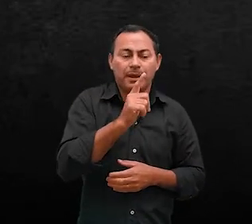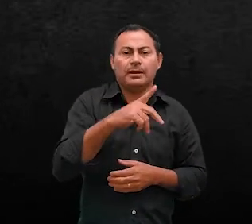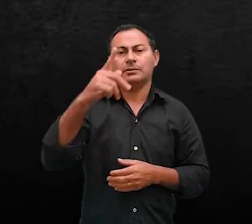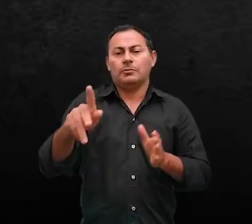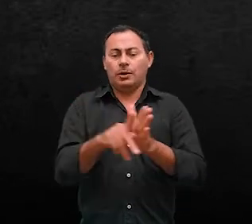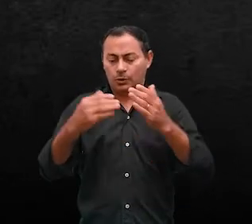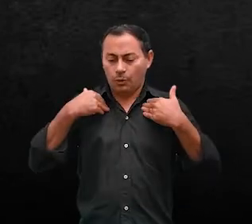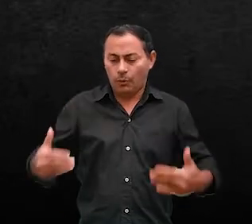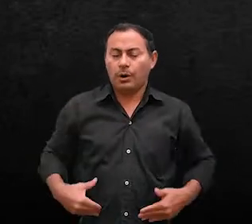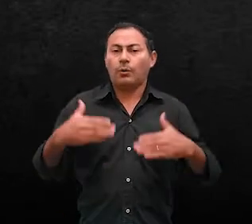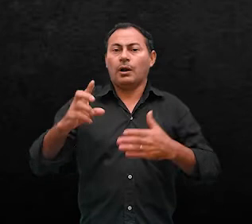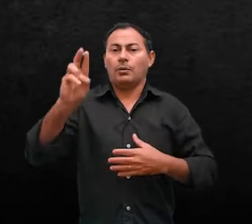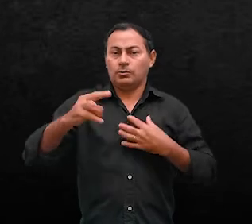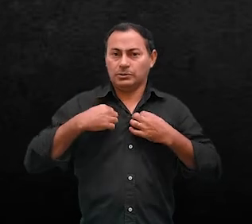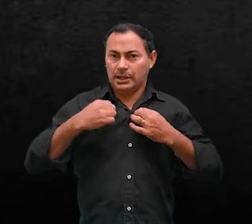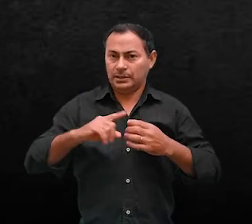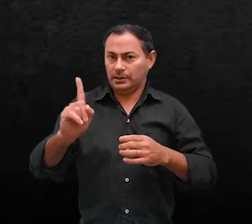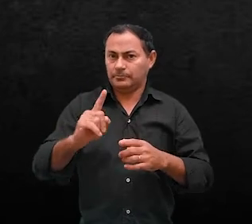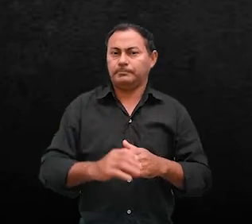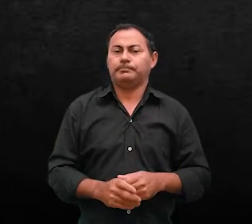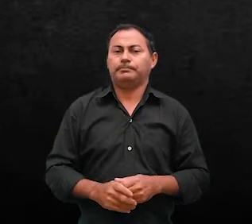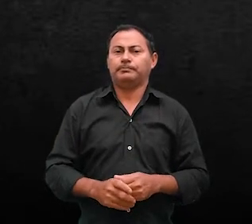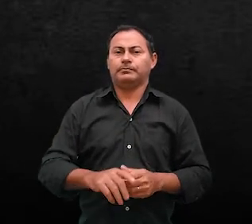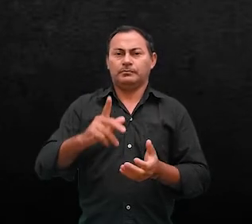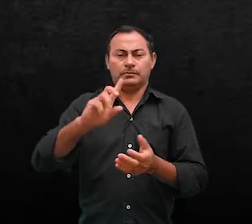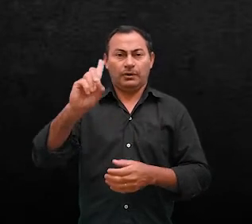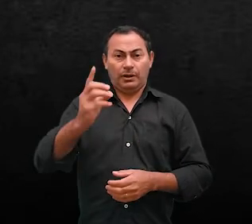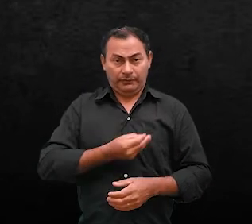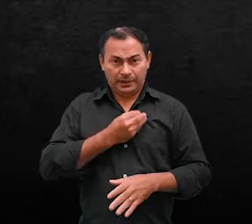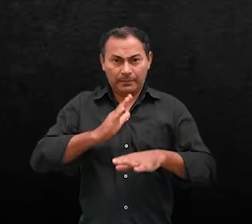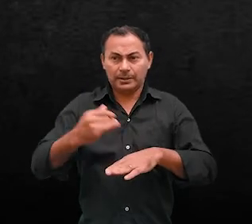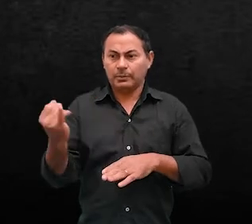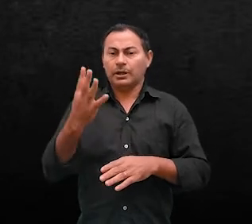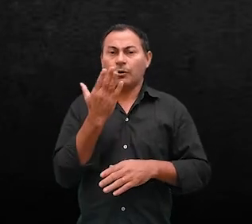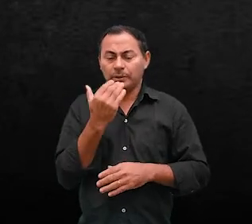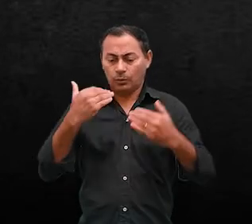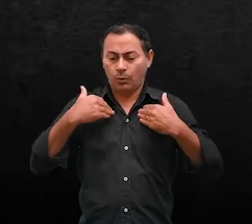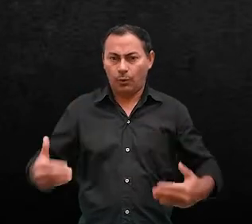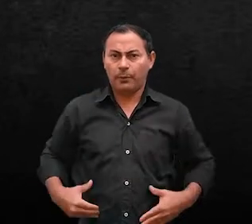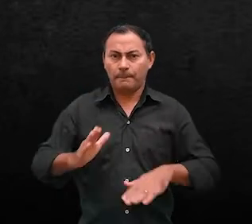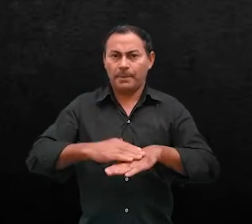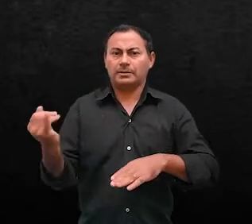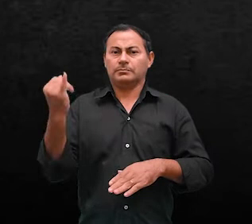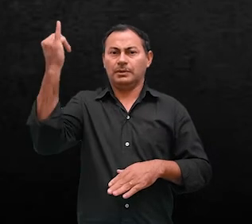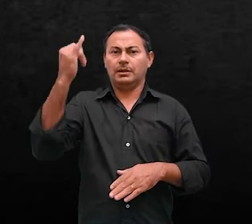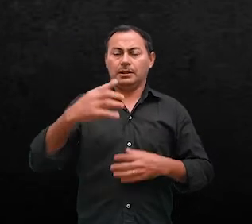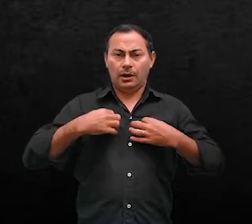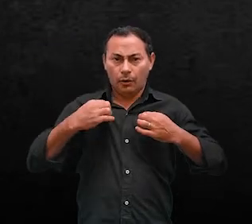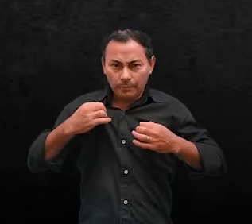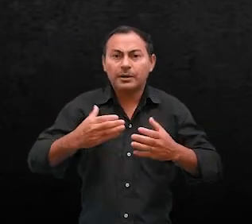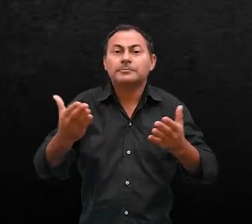nem com seu próprio corpo quanto ao que vestir não é a vida mais importante que a comida eo corpo mais